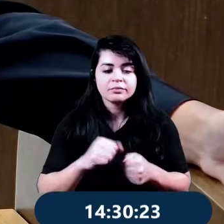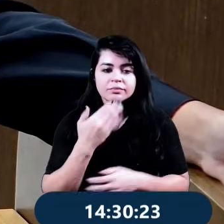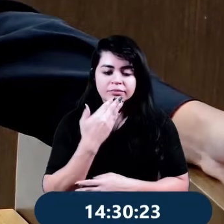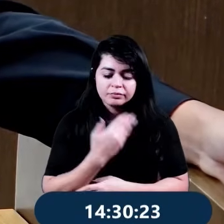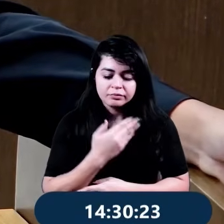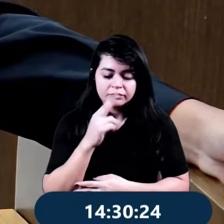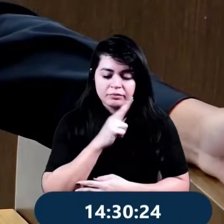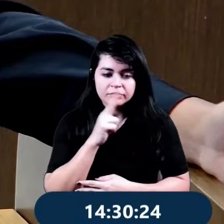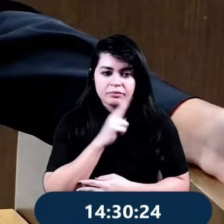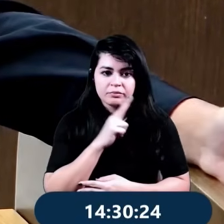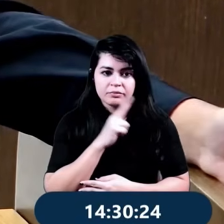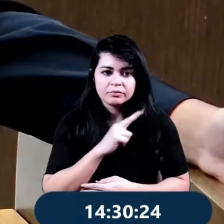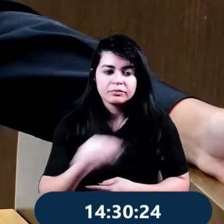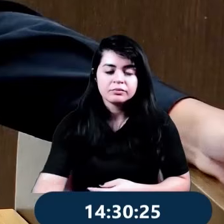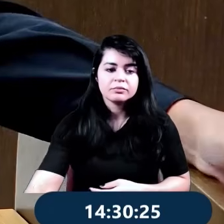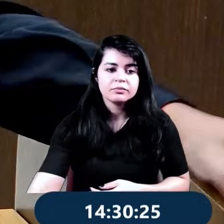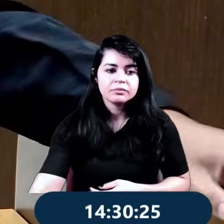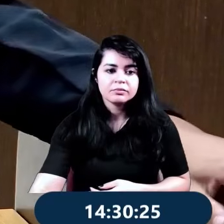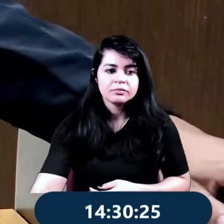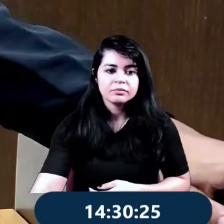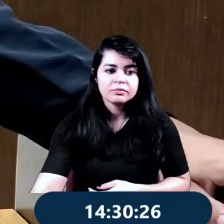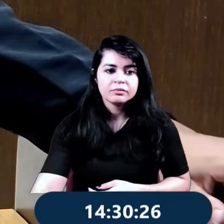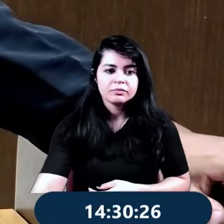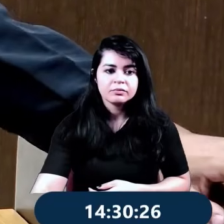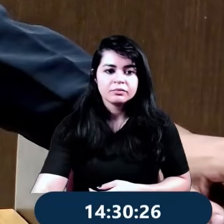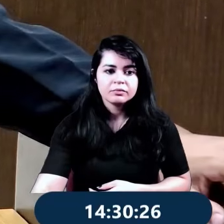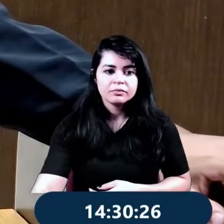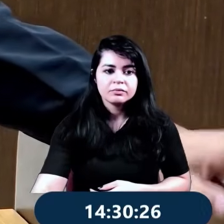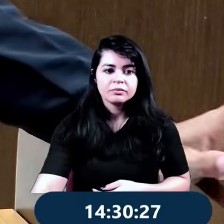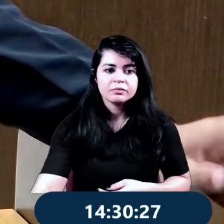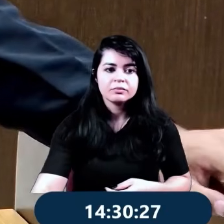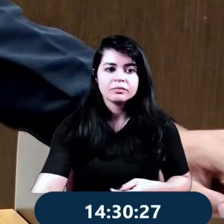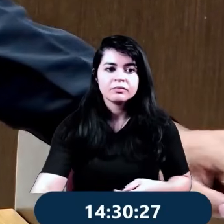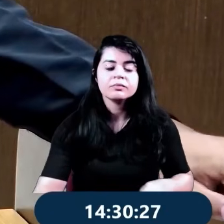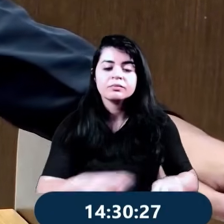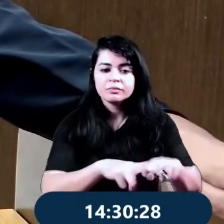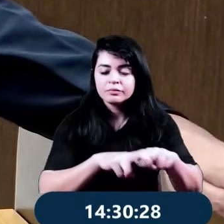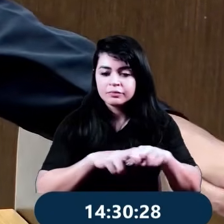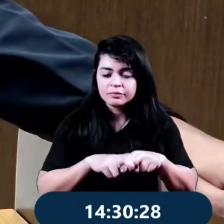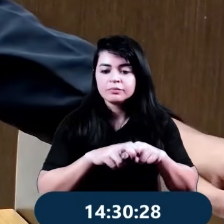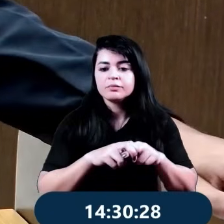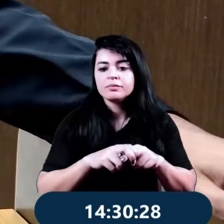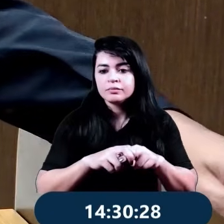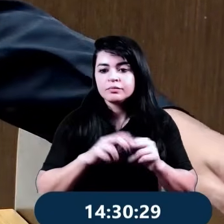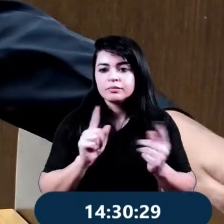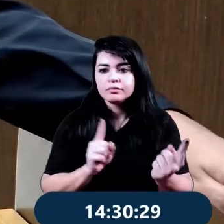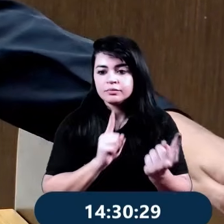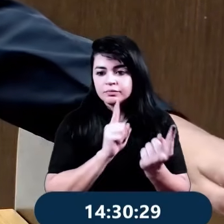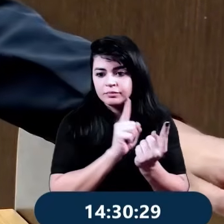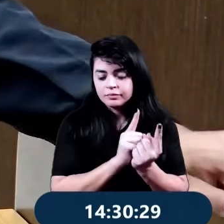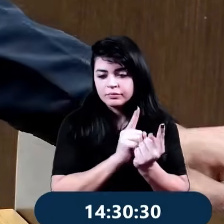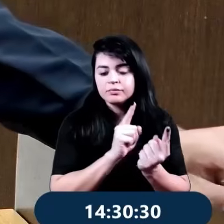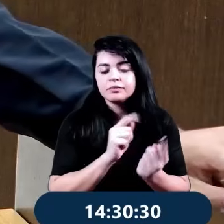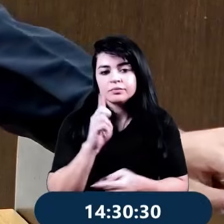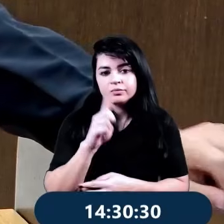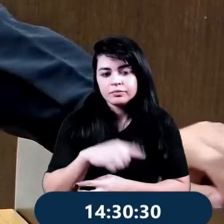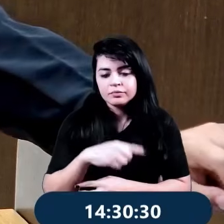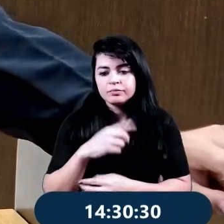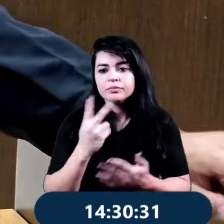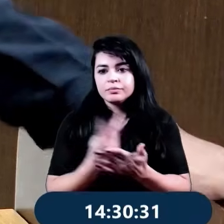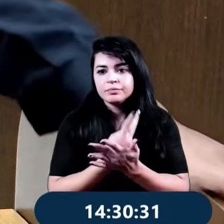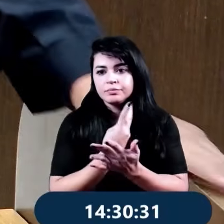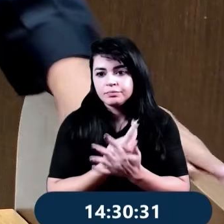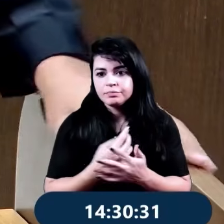justamente por conta da grandeza do atendimento. É uma ocorrência muito complicada de atender. Eu